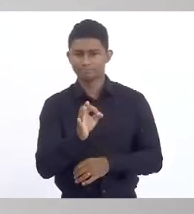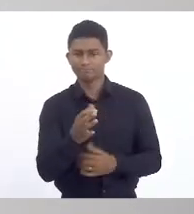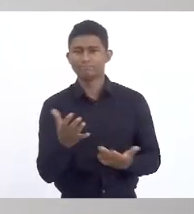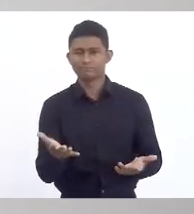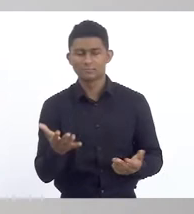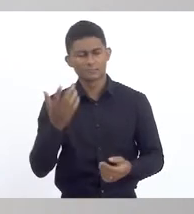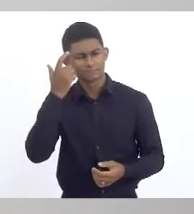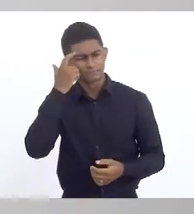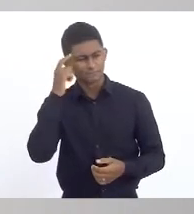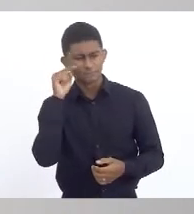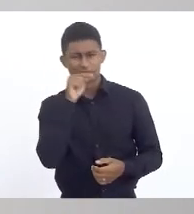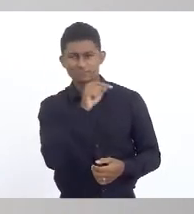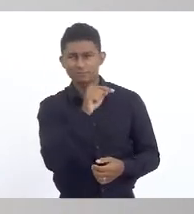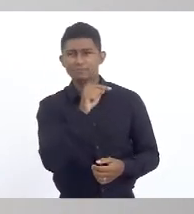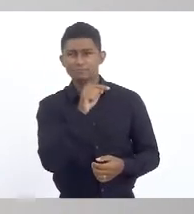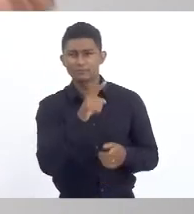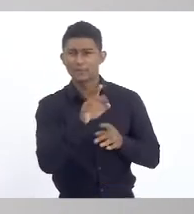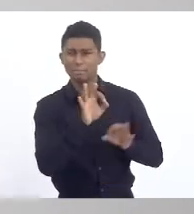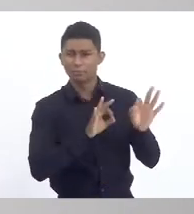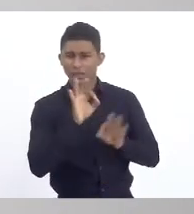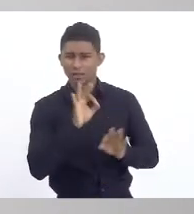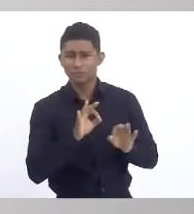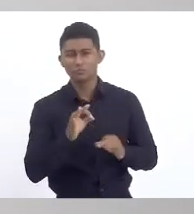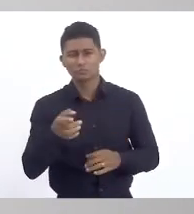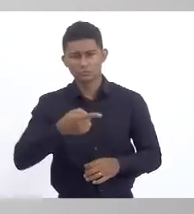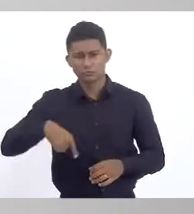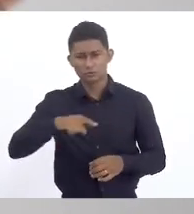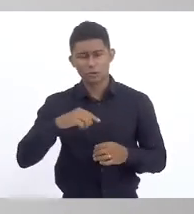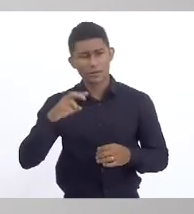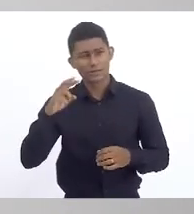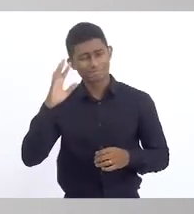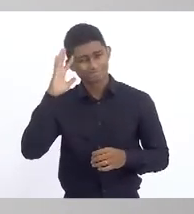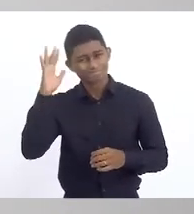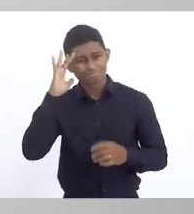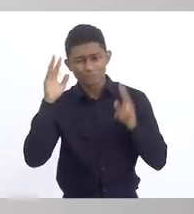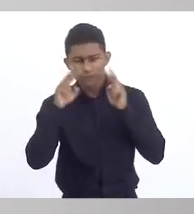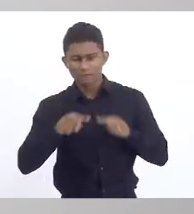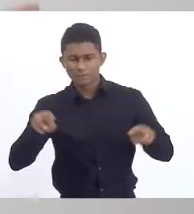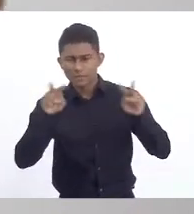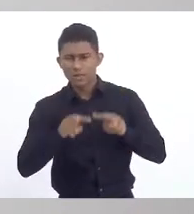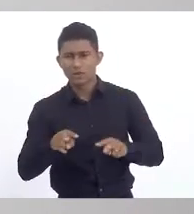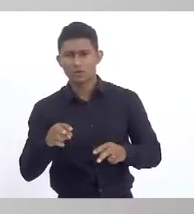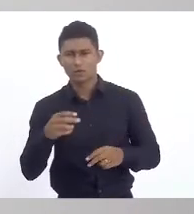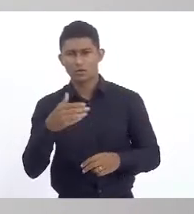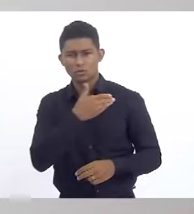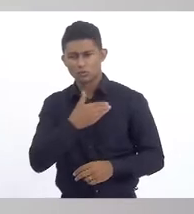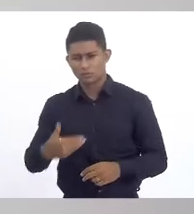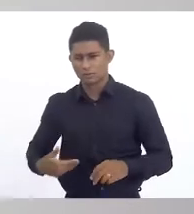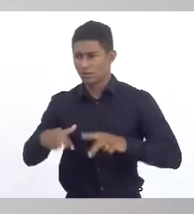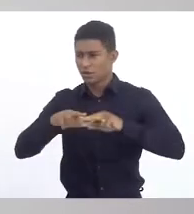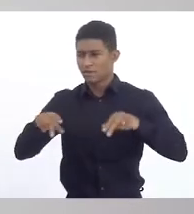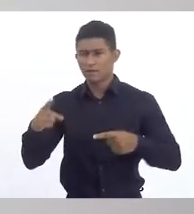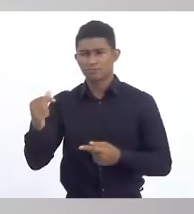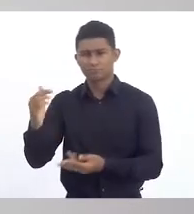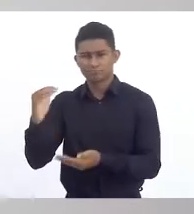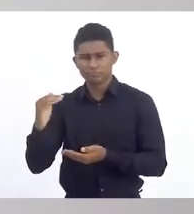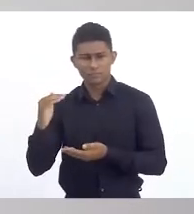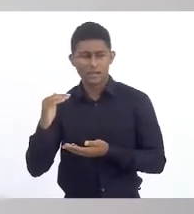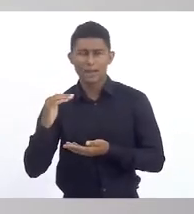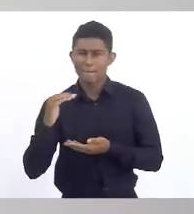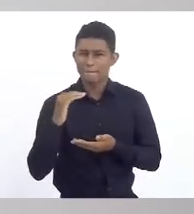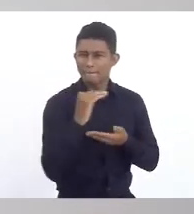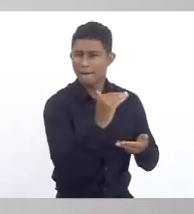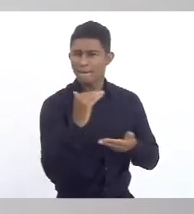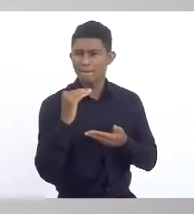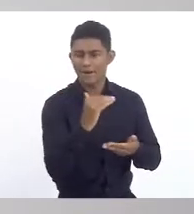plano de recuperação que visa o investimento, que visa a questão das receitas públicas. Eu acho que por ali amarra